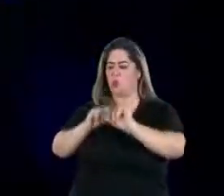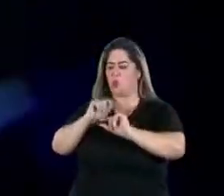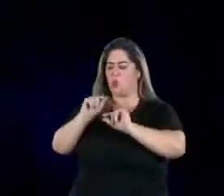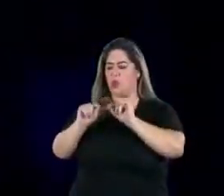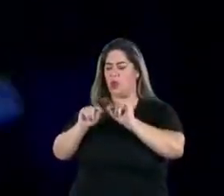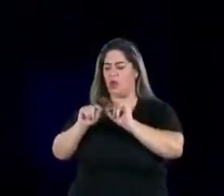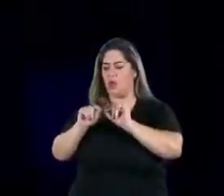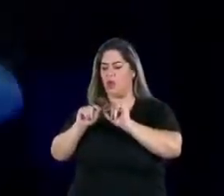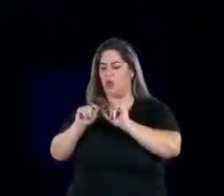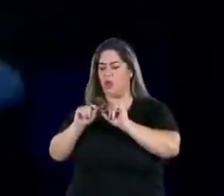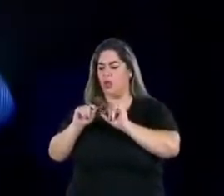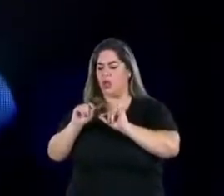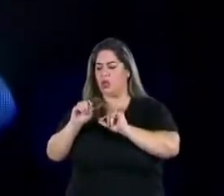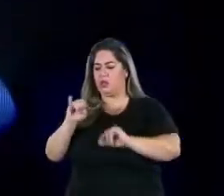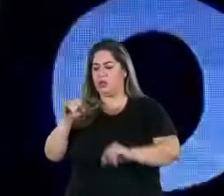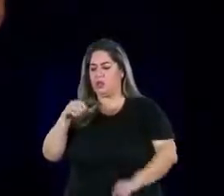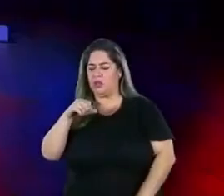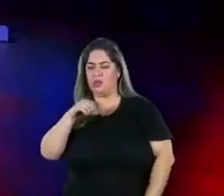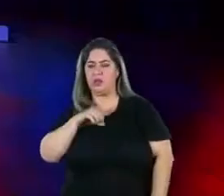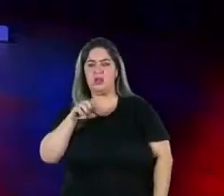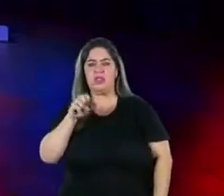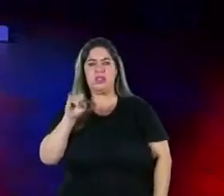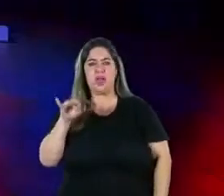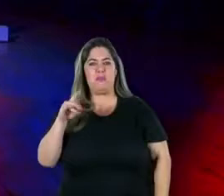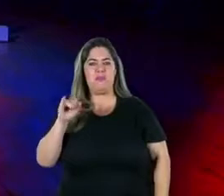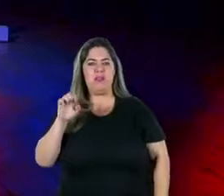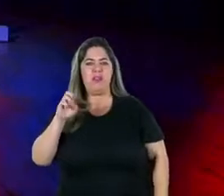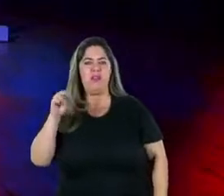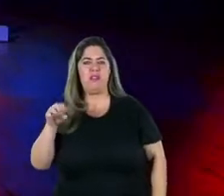se somos sapiens.